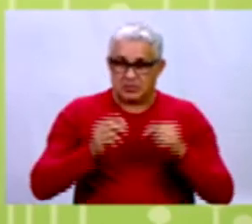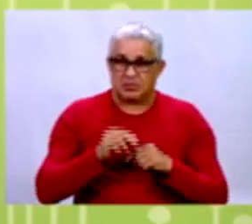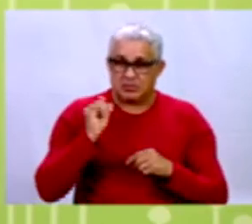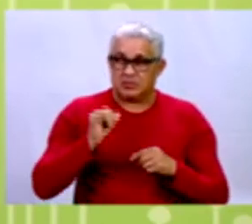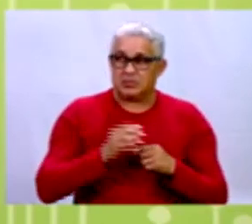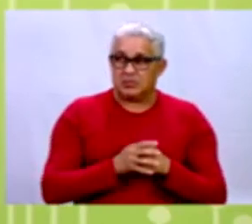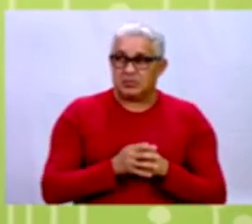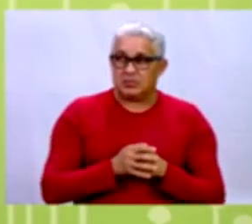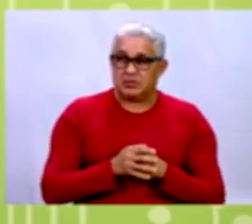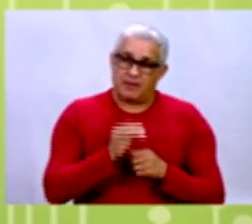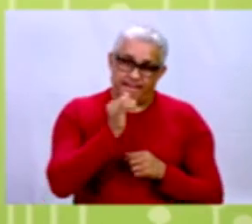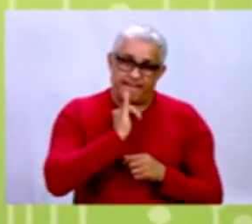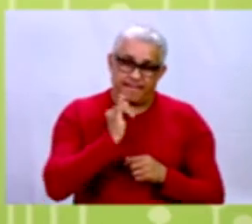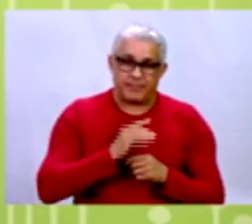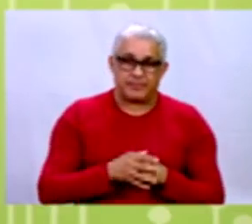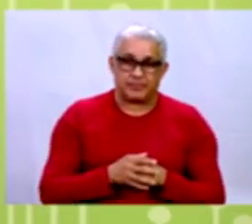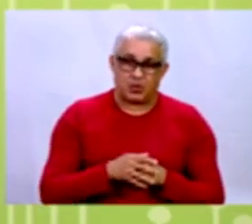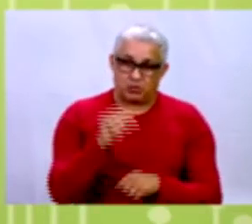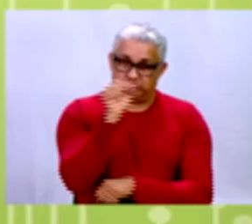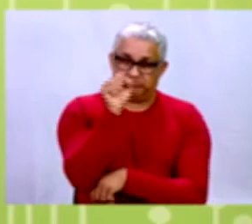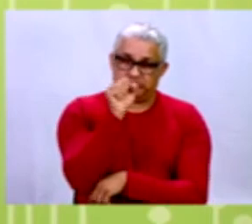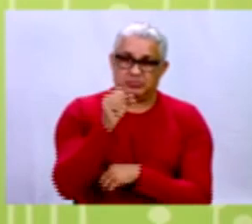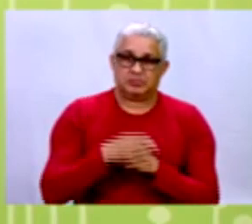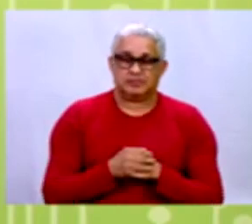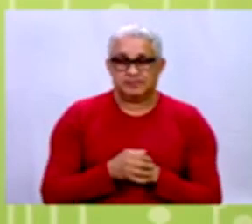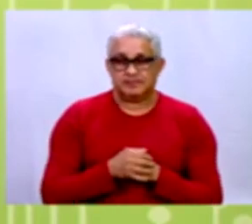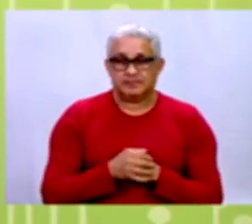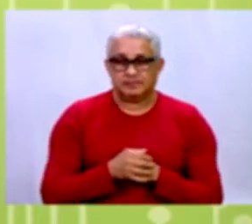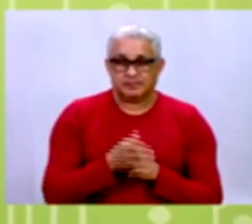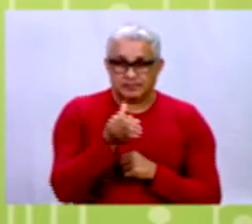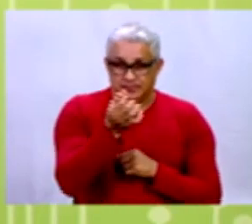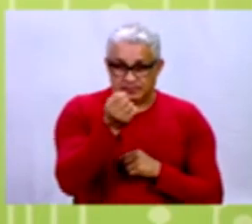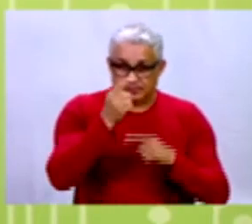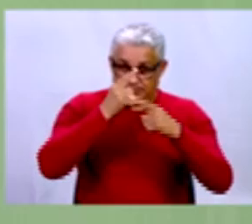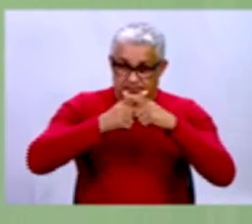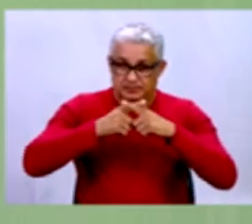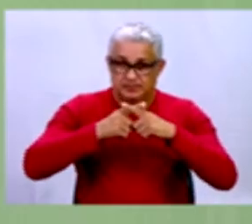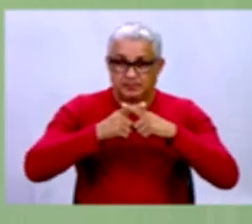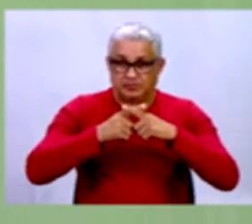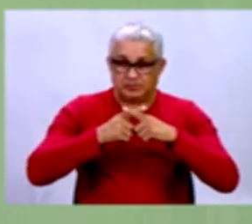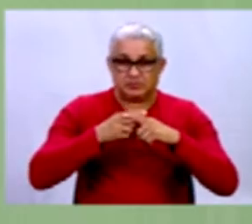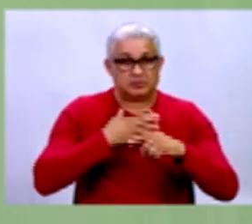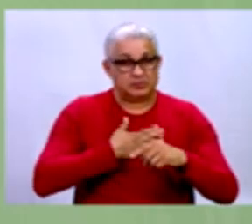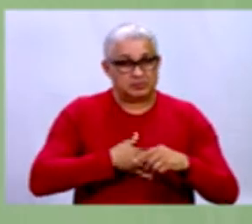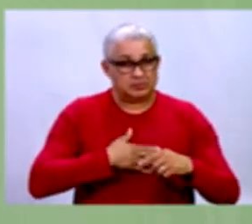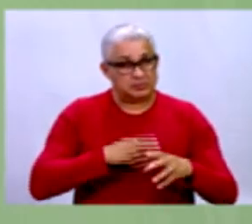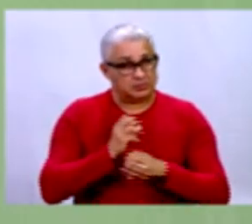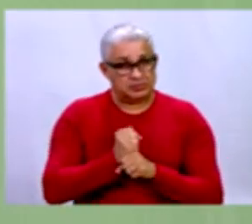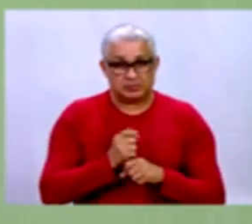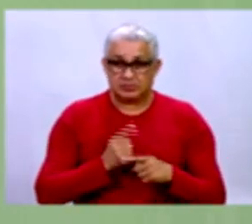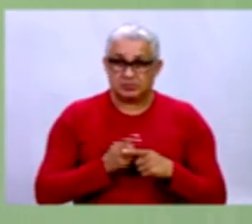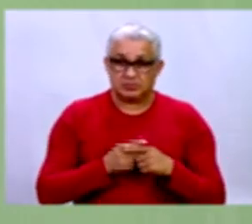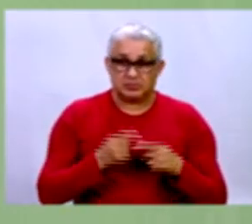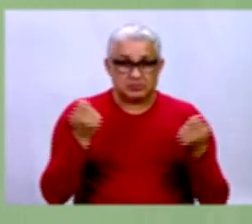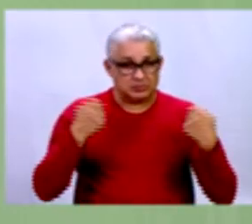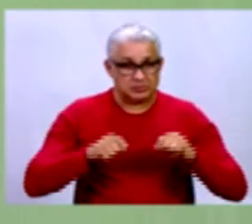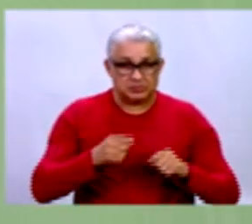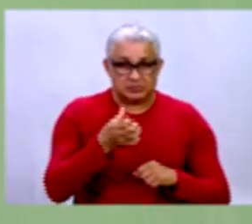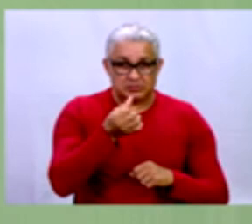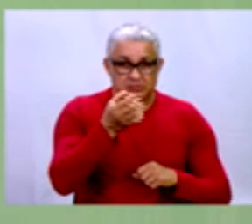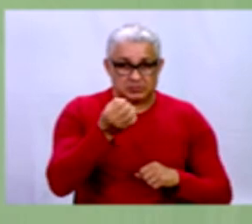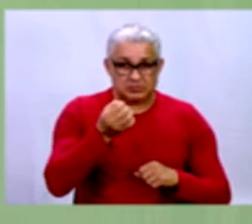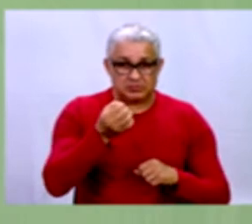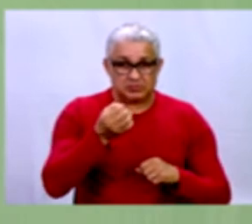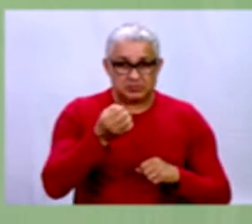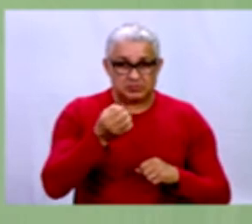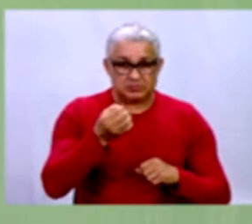vamos supor que a gente estivesse falando de um carro, e fosse lá 60 parcelas, ia estar tranquilo de calcular, porque a gente não vai fazer 60 vezes a